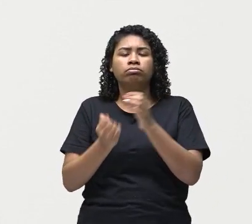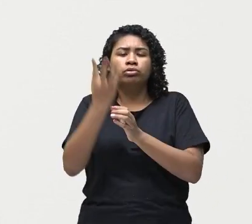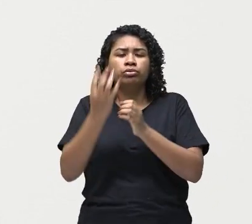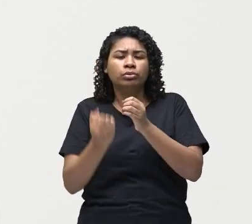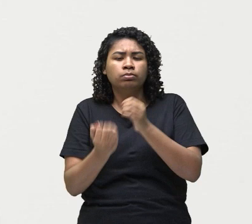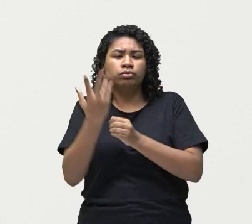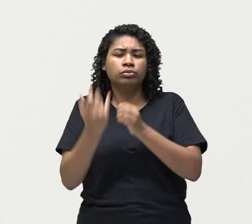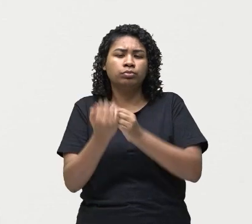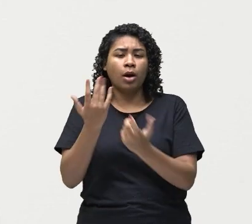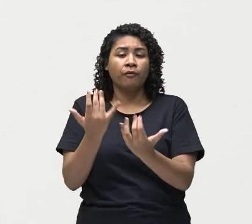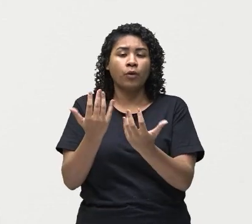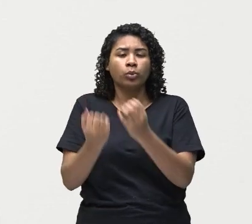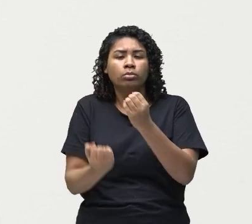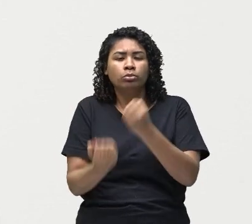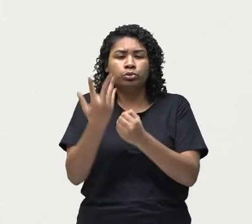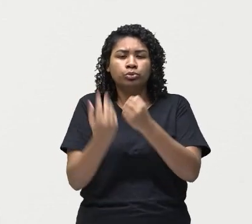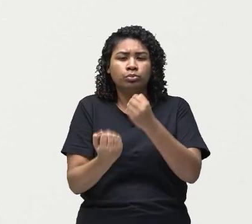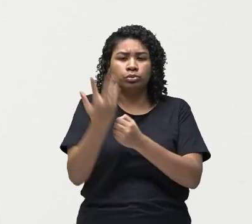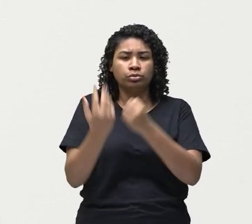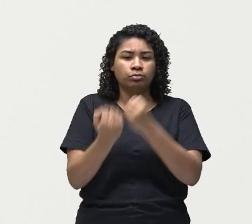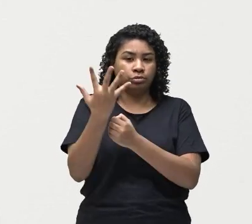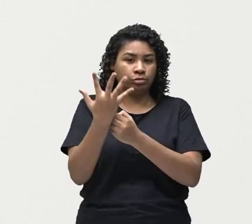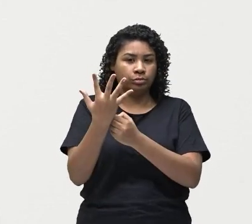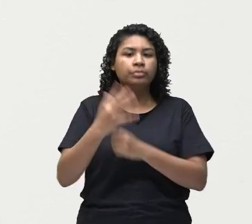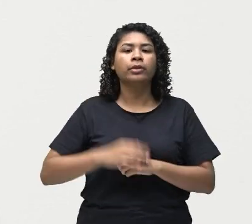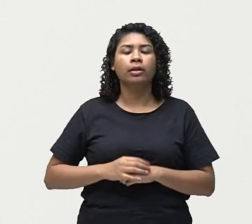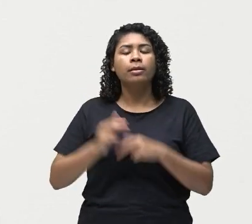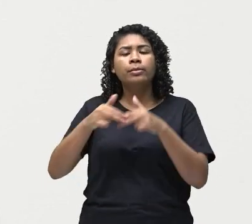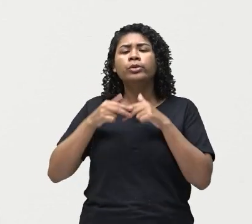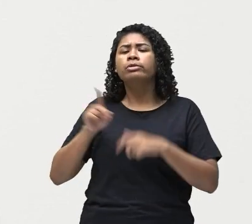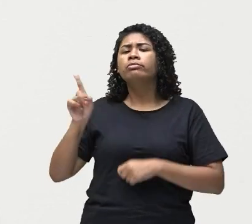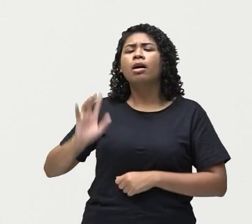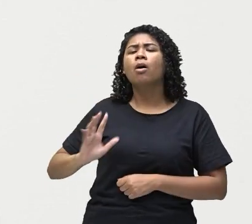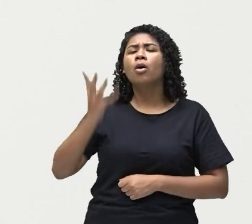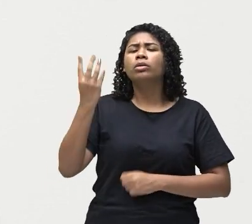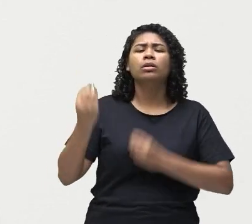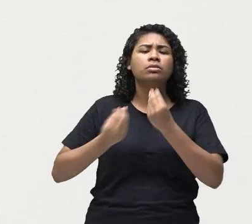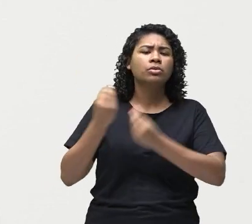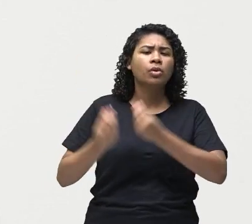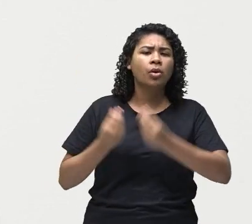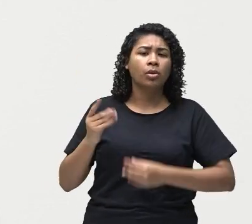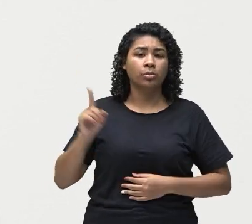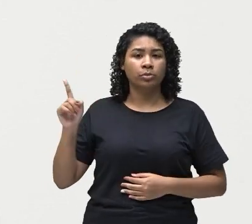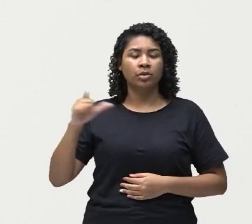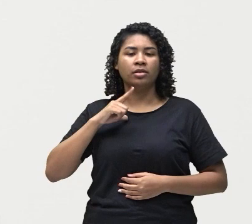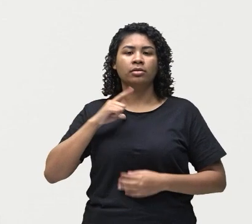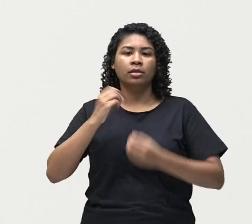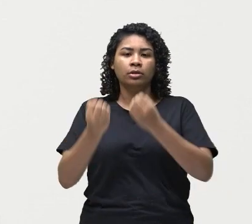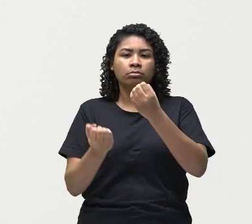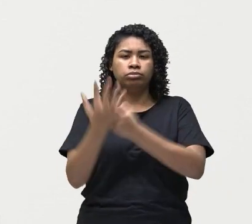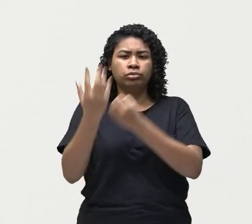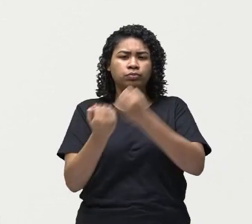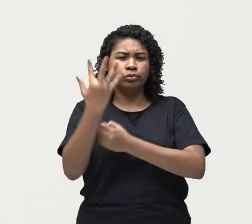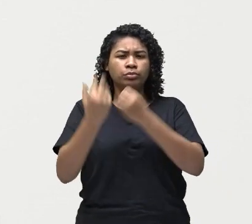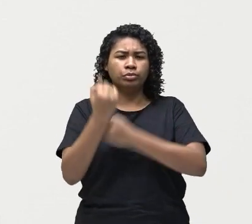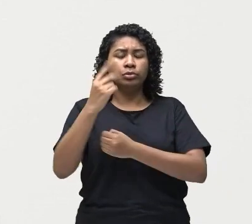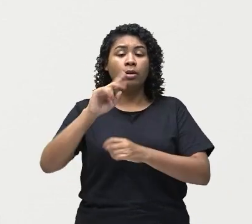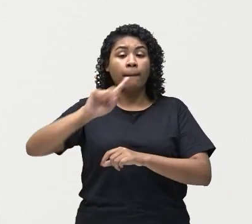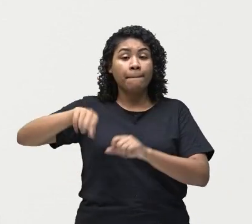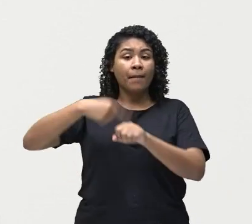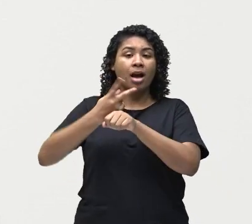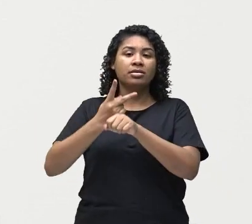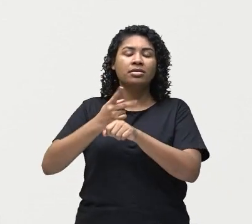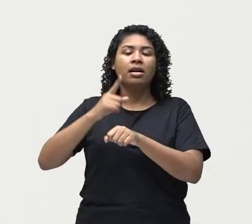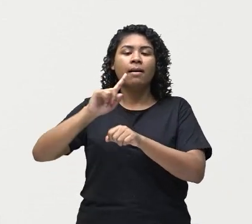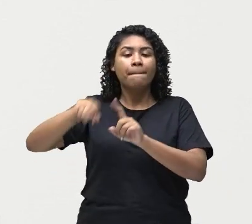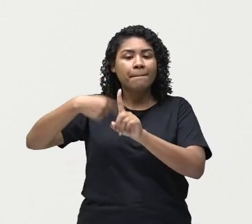que vai estar ligando tá então qual é a reação que acontece vela de ignição que vai juntar com o ar e com